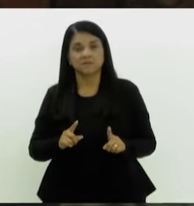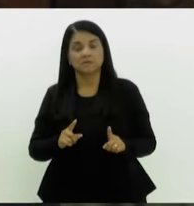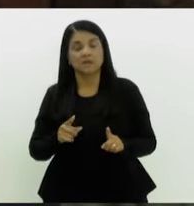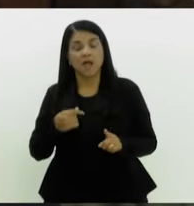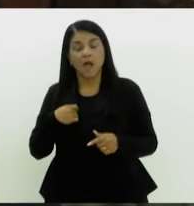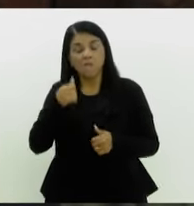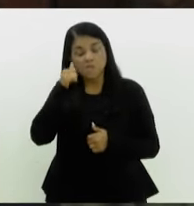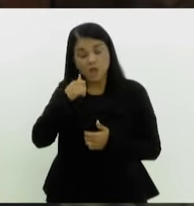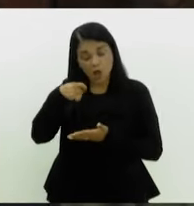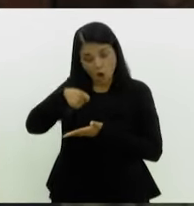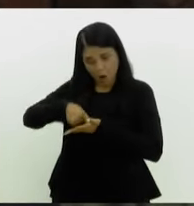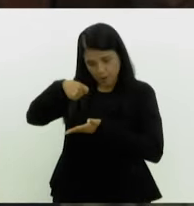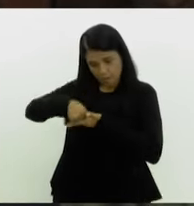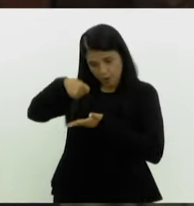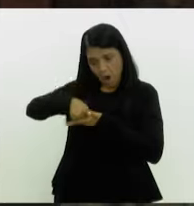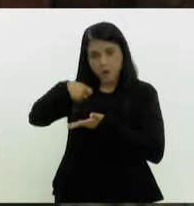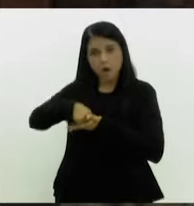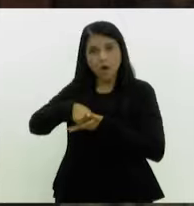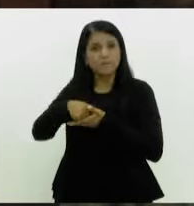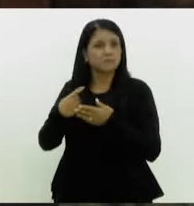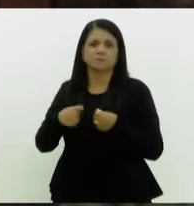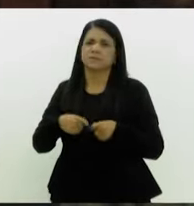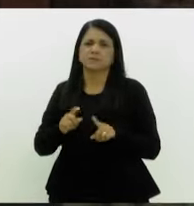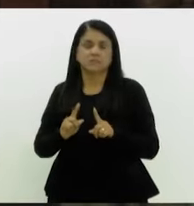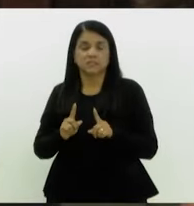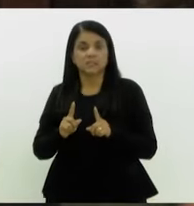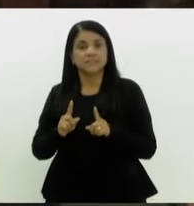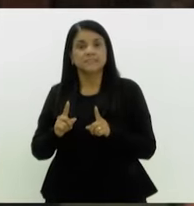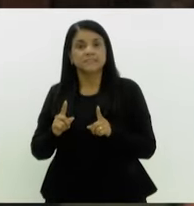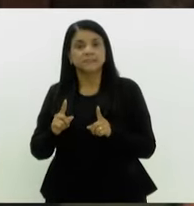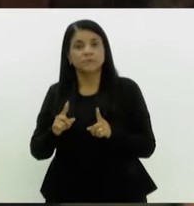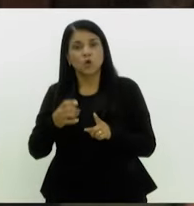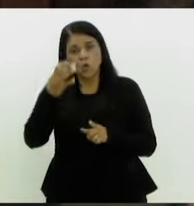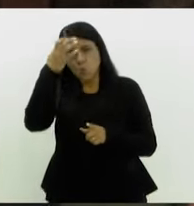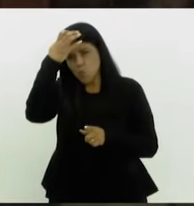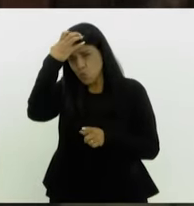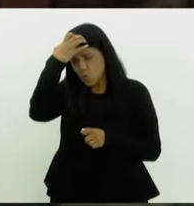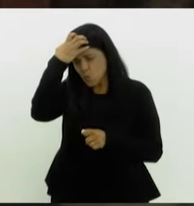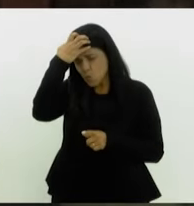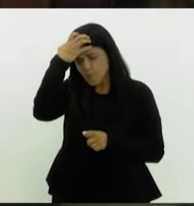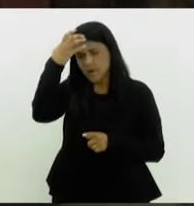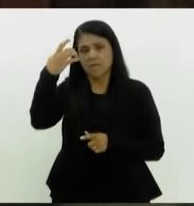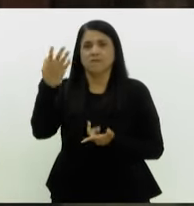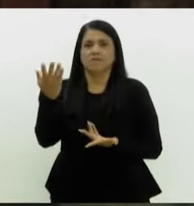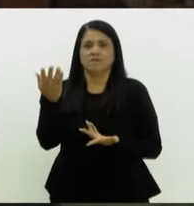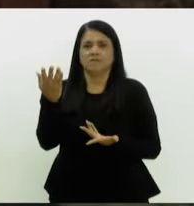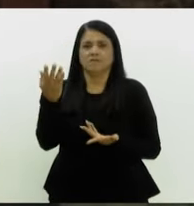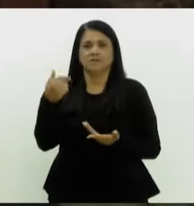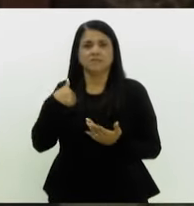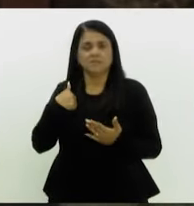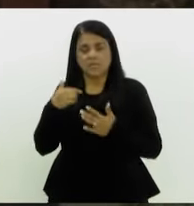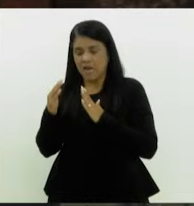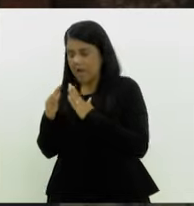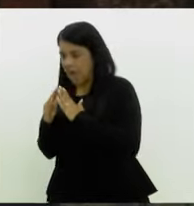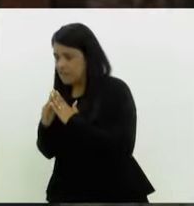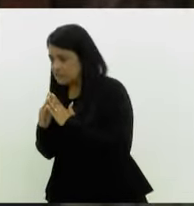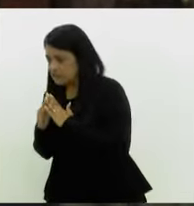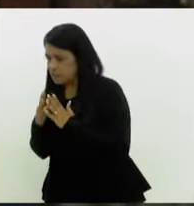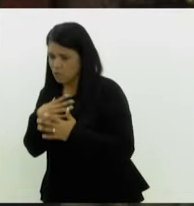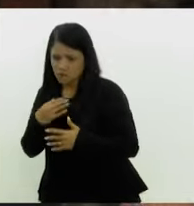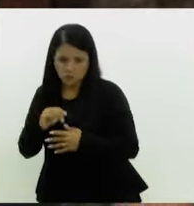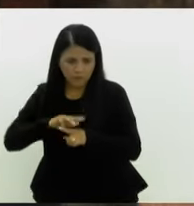cobra demais ela se cobra e se tem uma culpa terrível se eu tivesse em casa o filho não tinha caído se eu